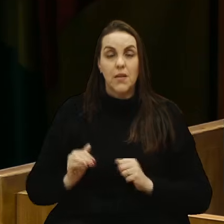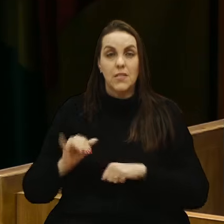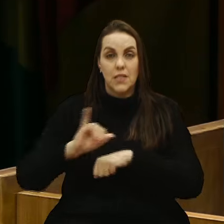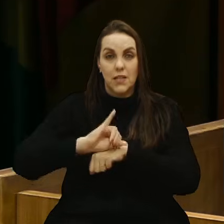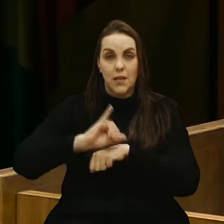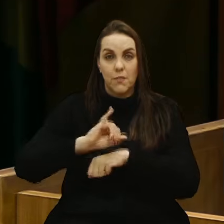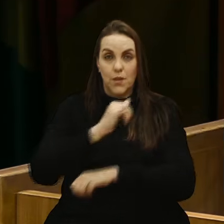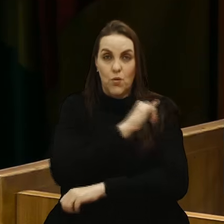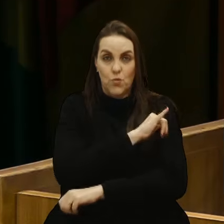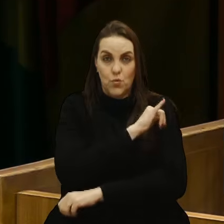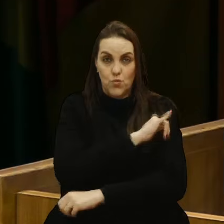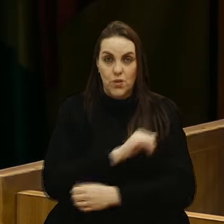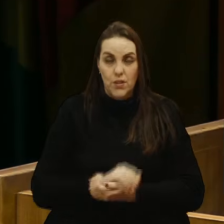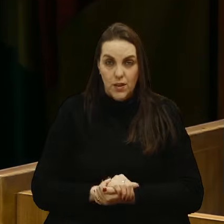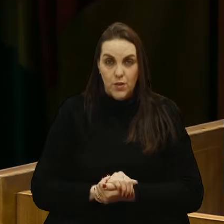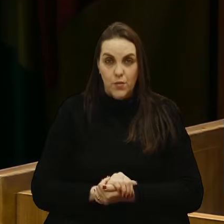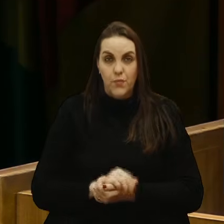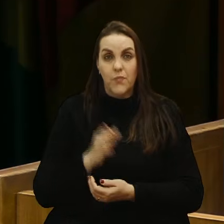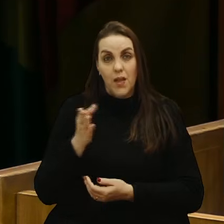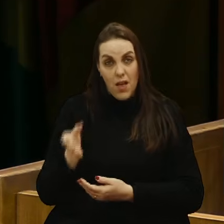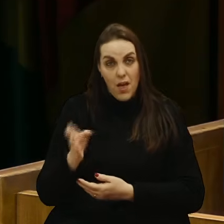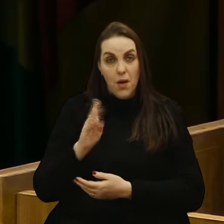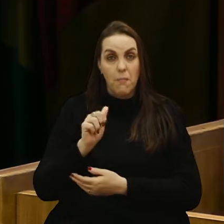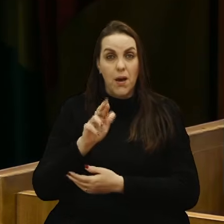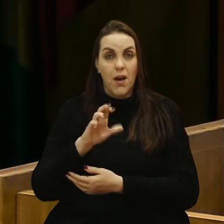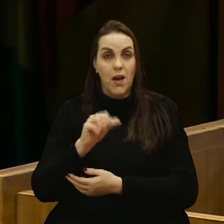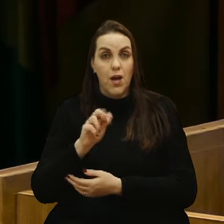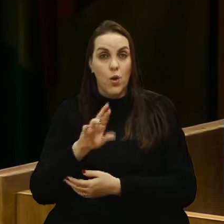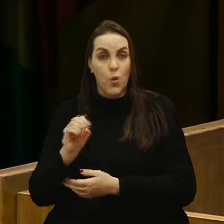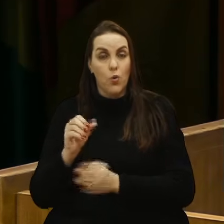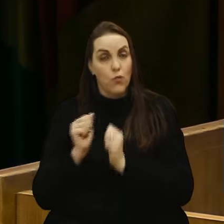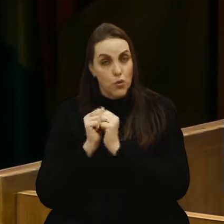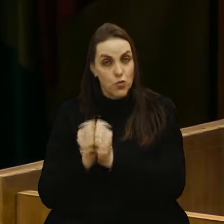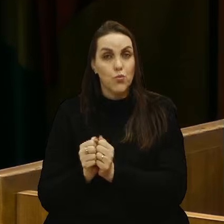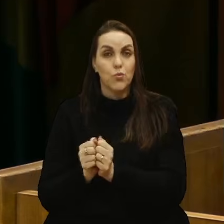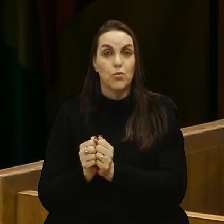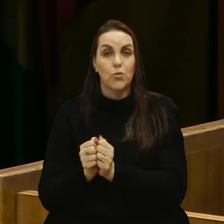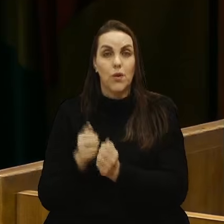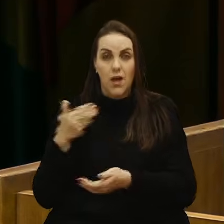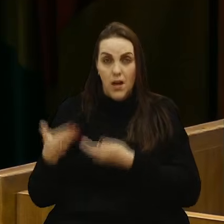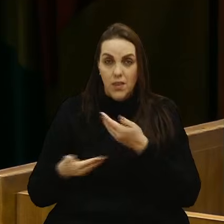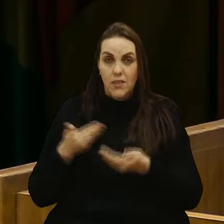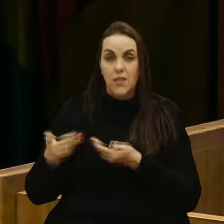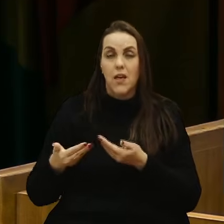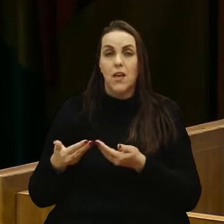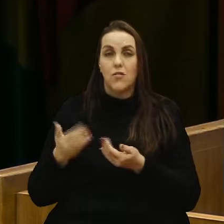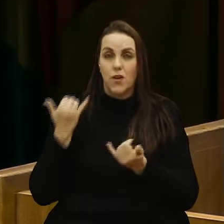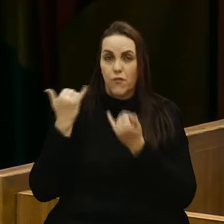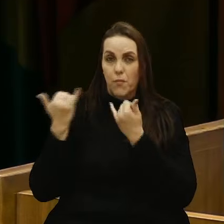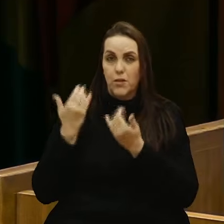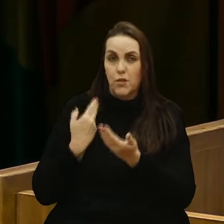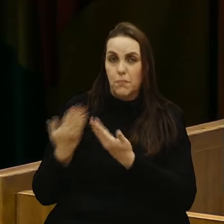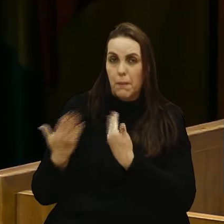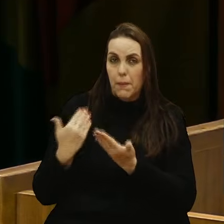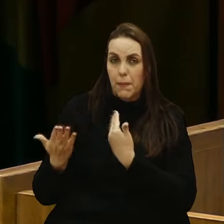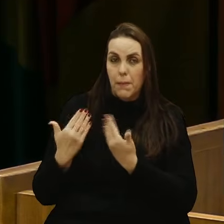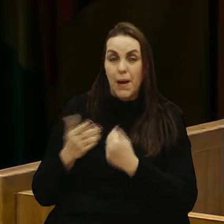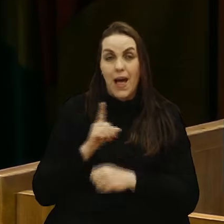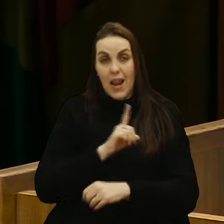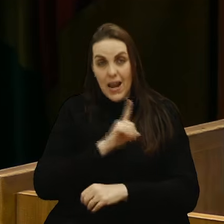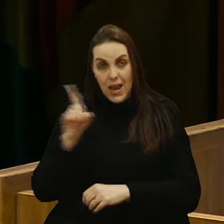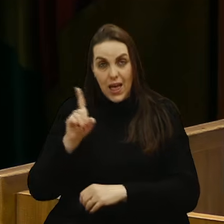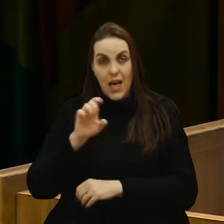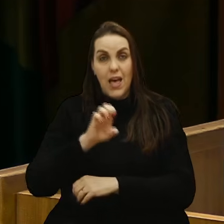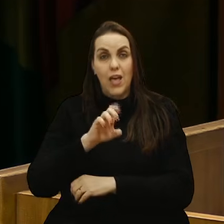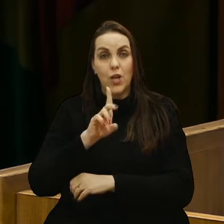Barcarolo estava junto, um parceiro de viagem, sempre nos atende, trocamos informações. Lá no Rio de Janeiro, o Eduardo Paes